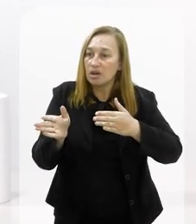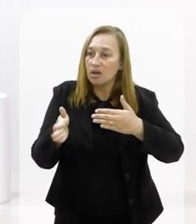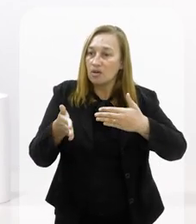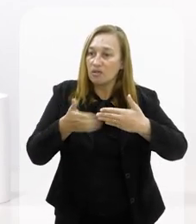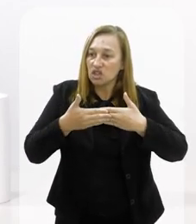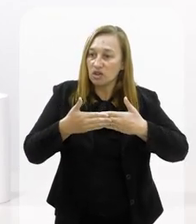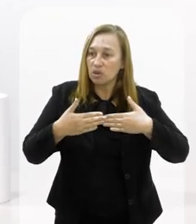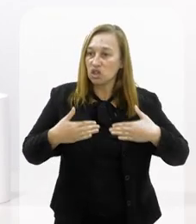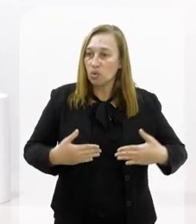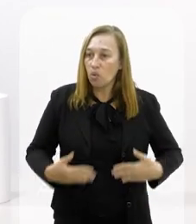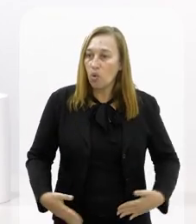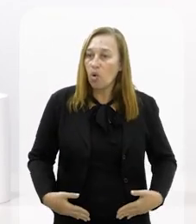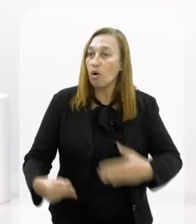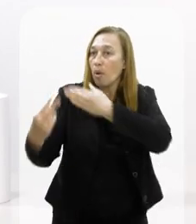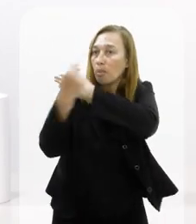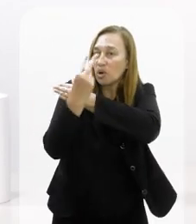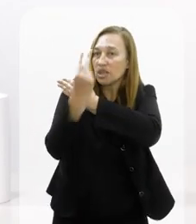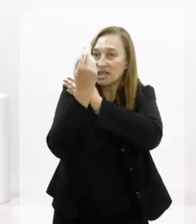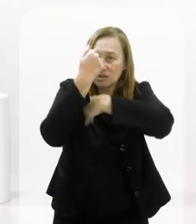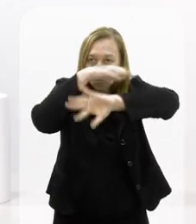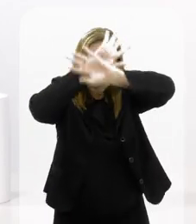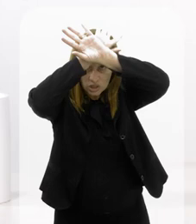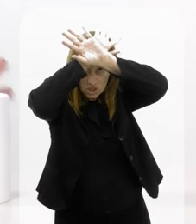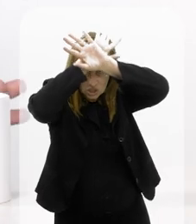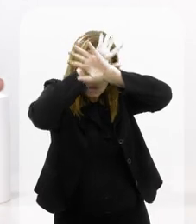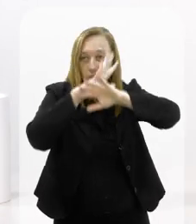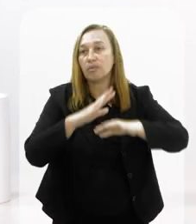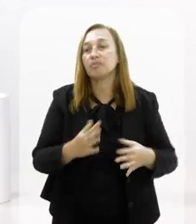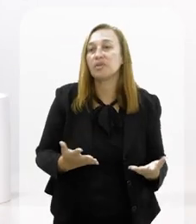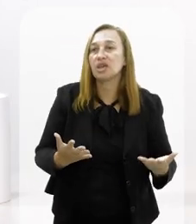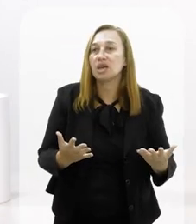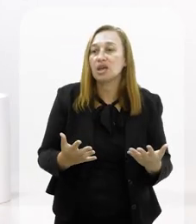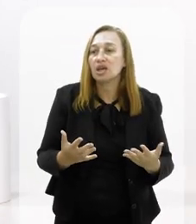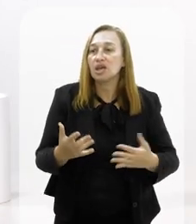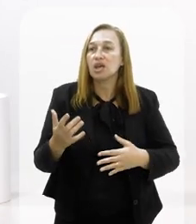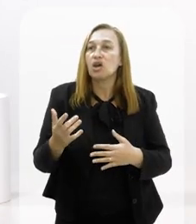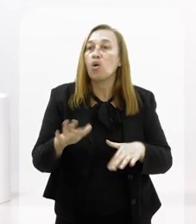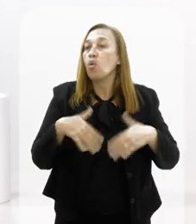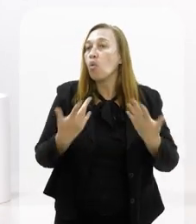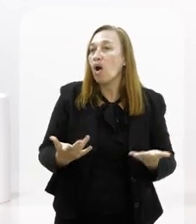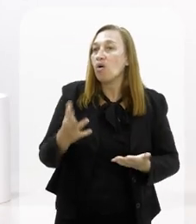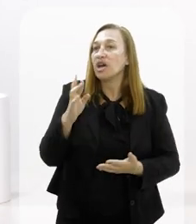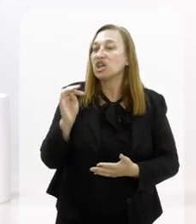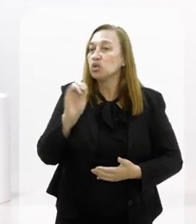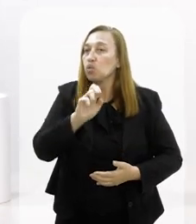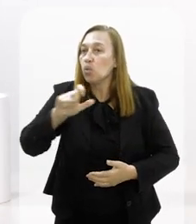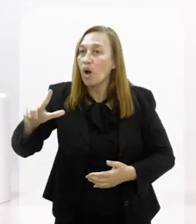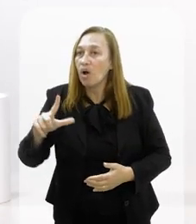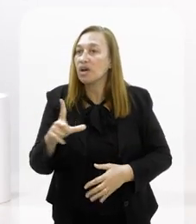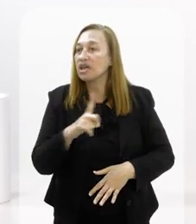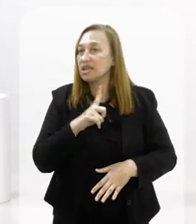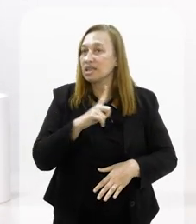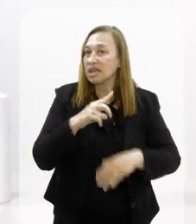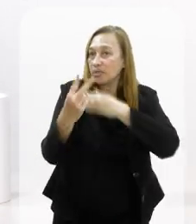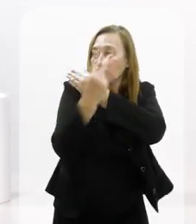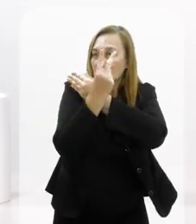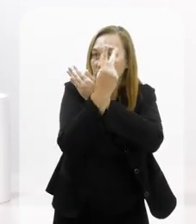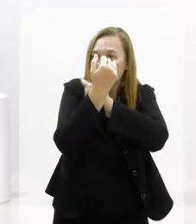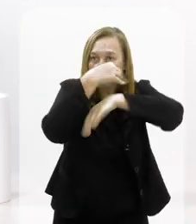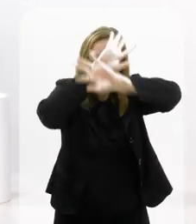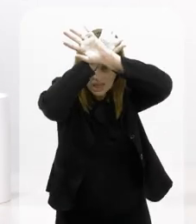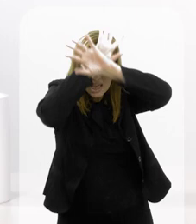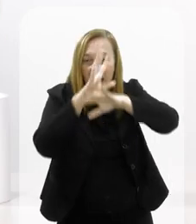né a gente vai mostrar dentro da de diversidade da cultura religiosa brasileira quais são os rituais de fechamento de corpo tem